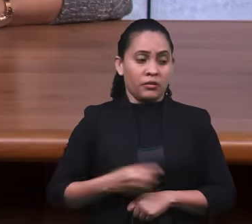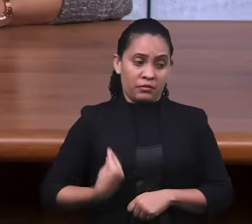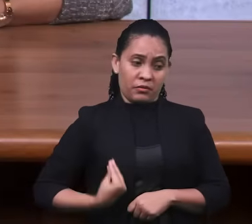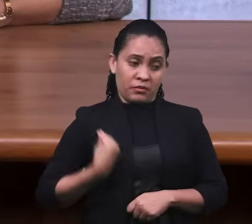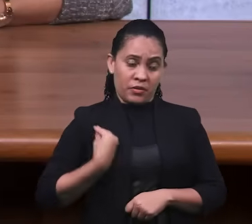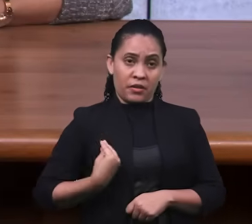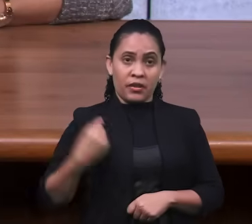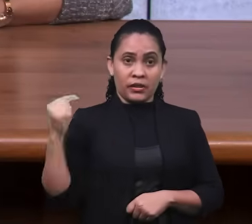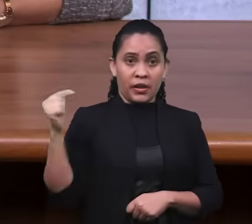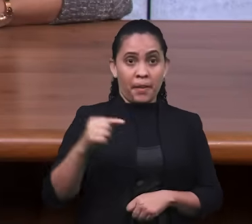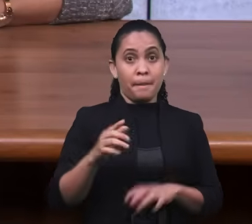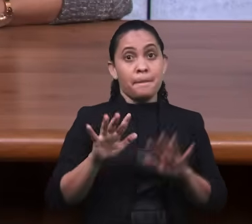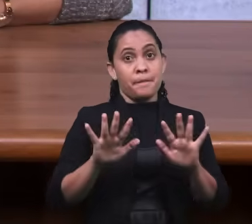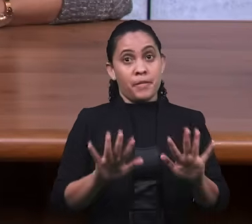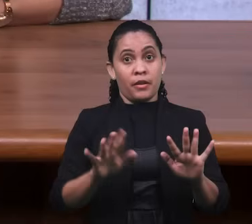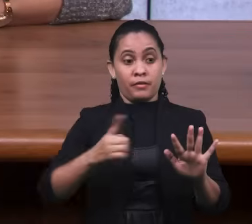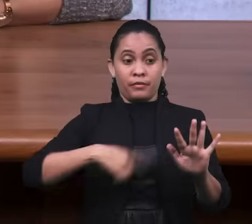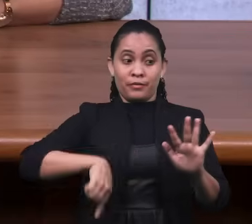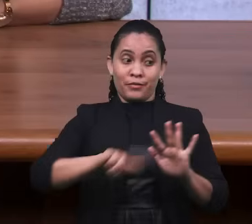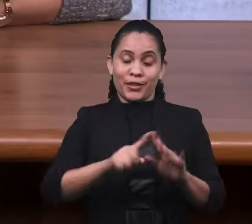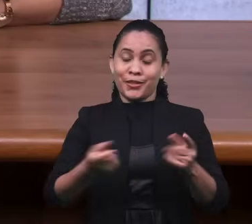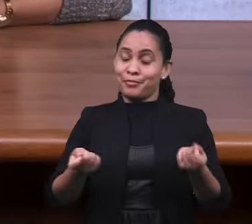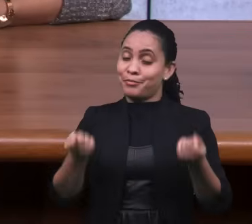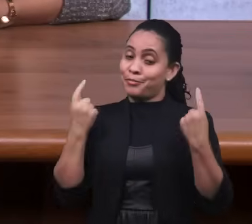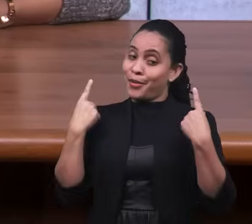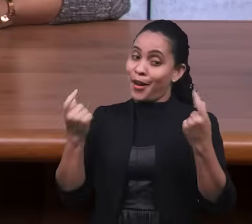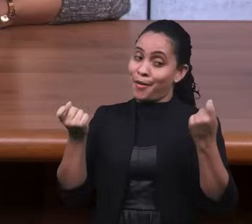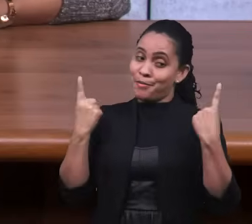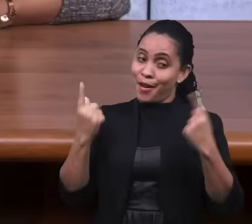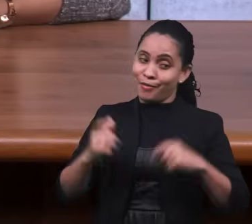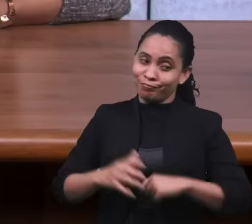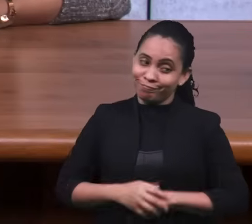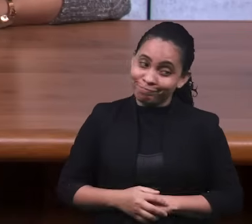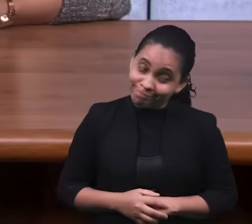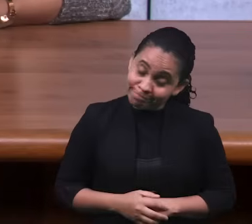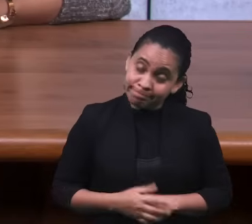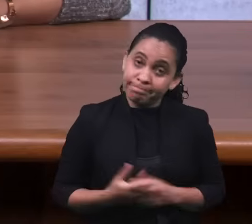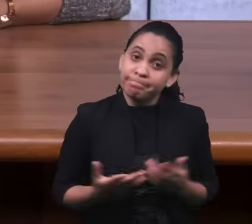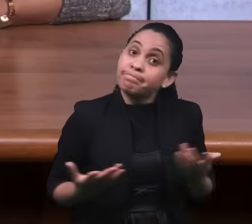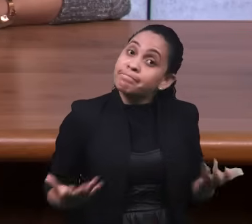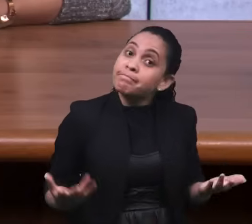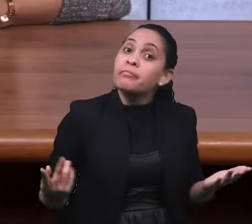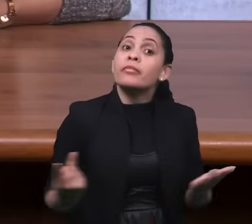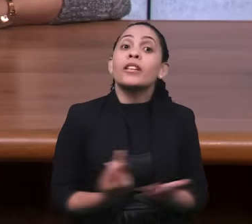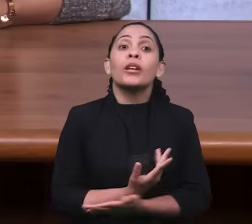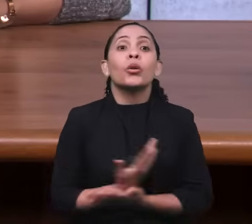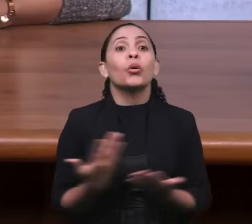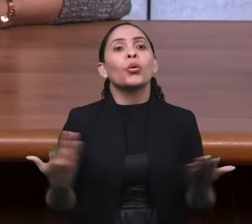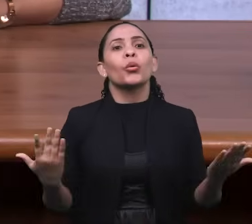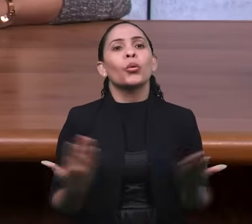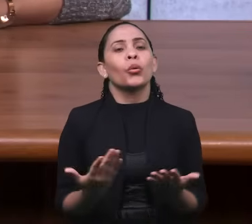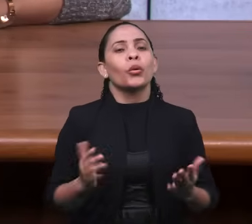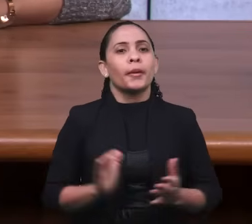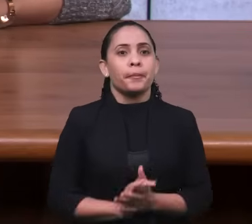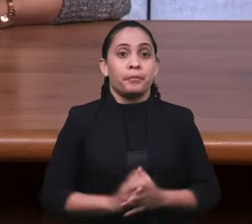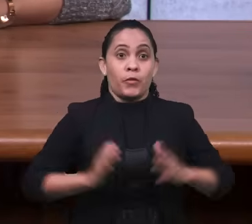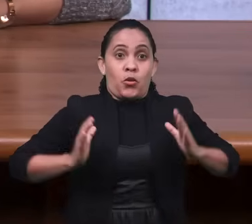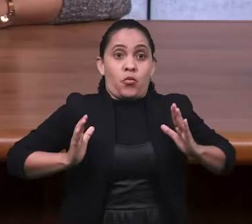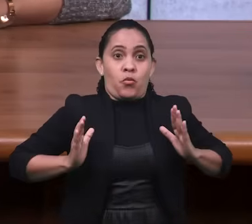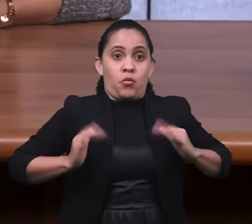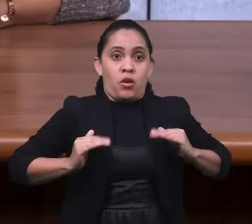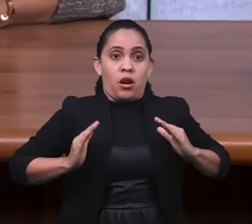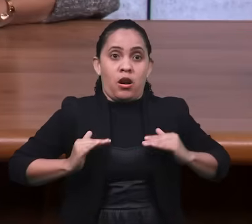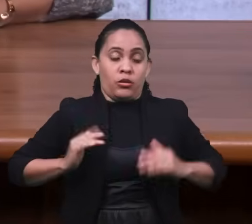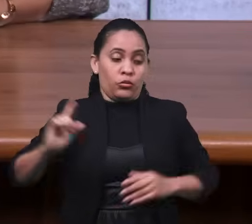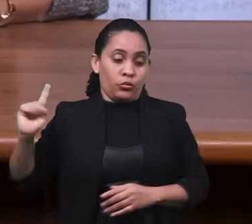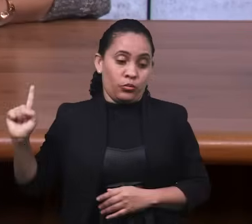habitais, mas não destes ouvidos à minha voz. Então o anjo do Senhor